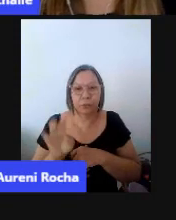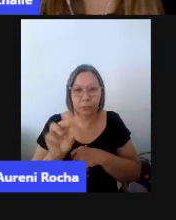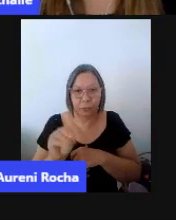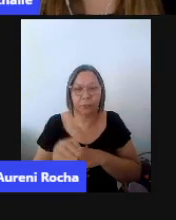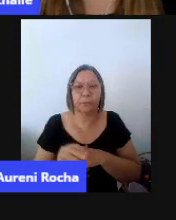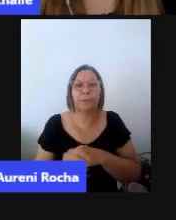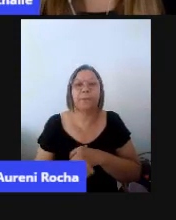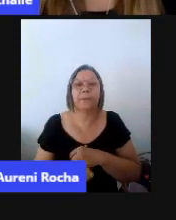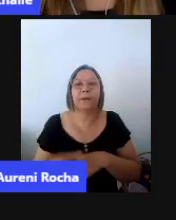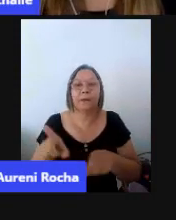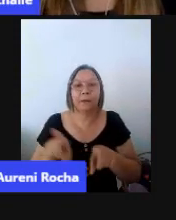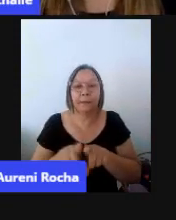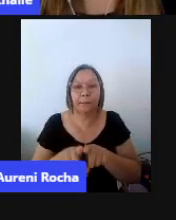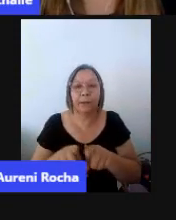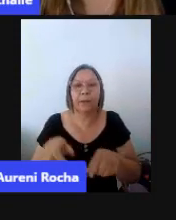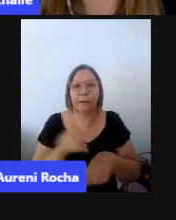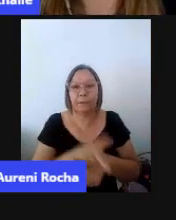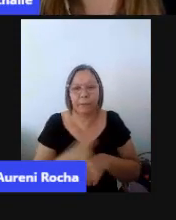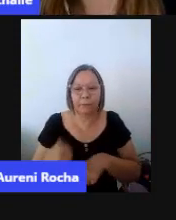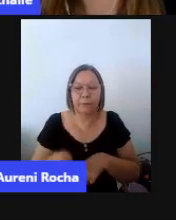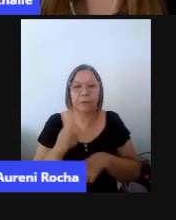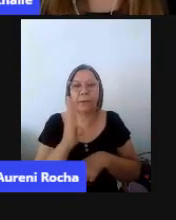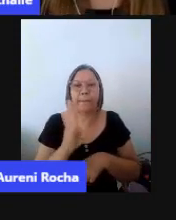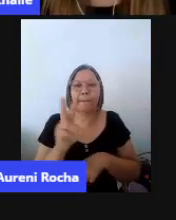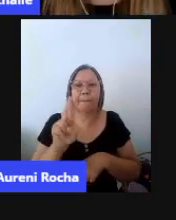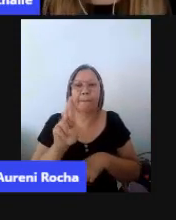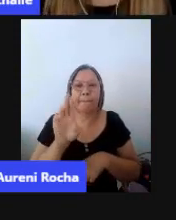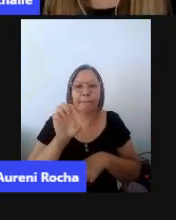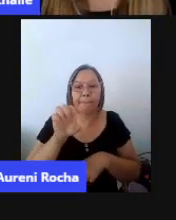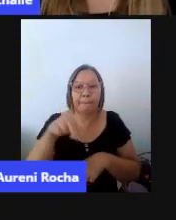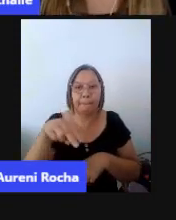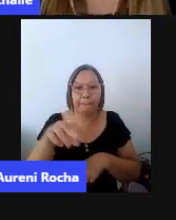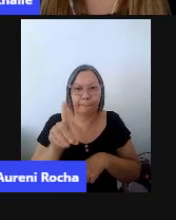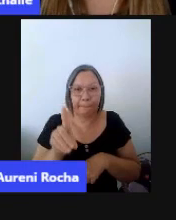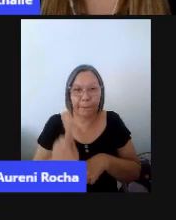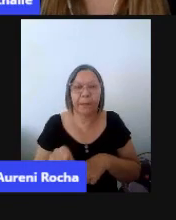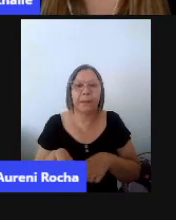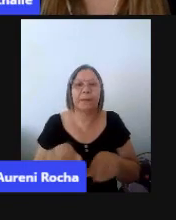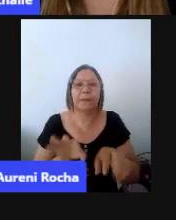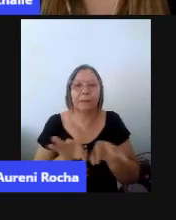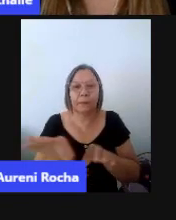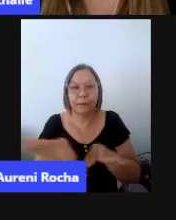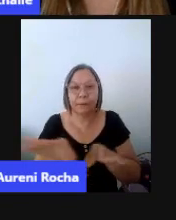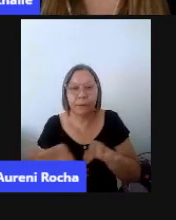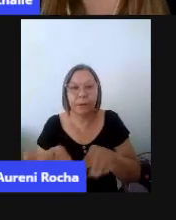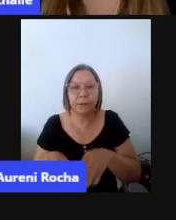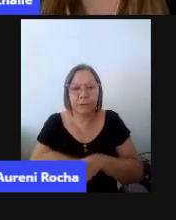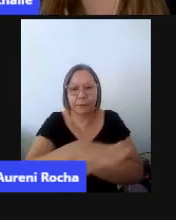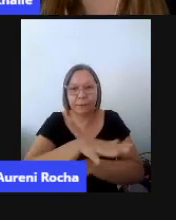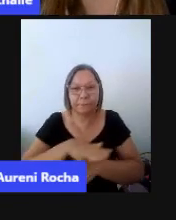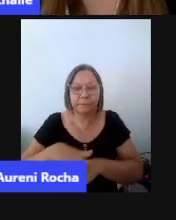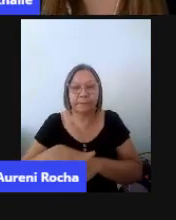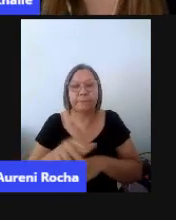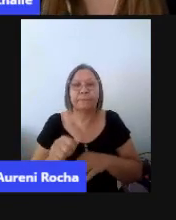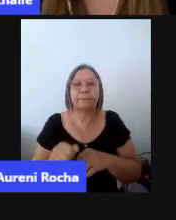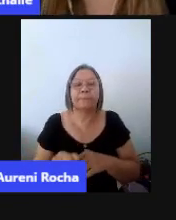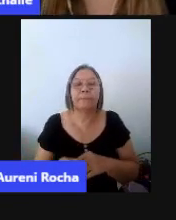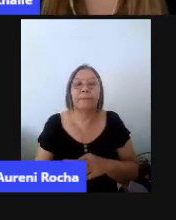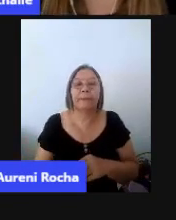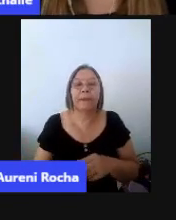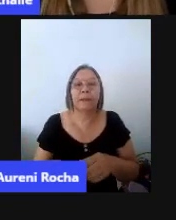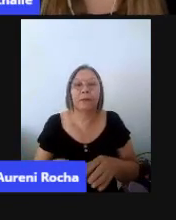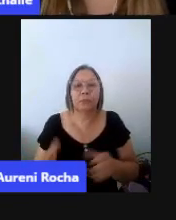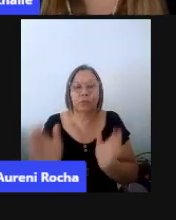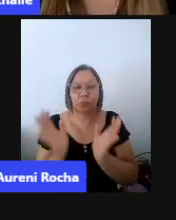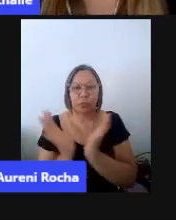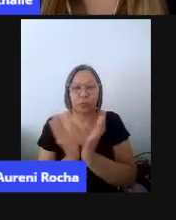Agência Municipal de Meio Ambiente e Planejamento Urbano. Bom, como eu disse, eu faço parte da equipe de ciências,